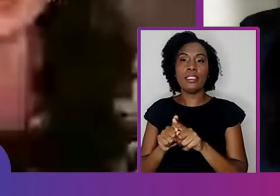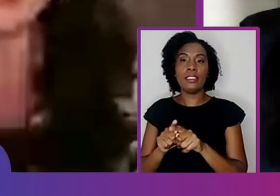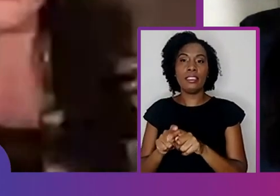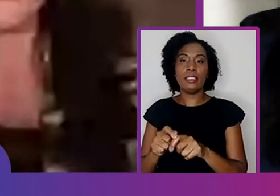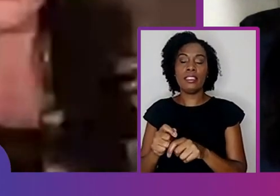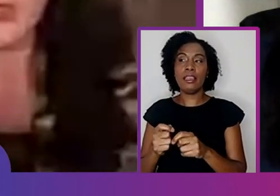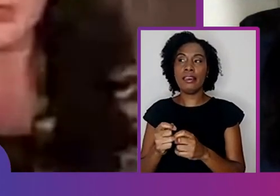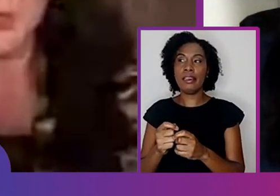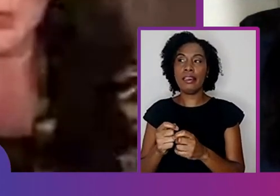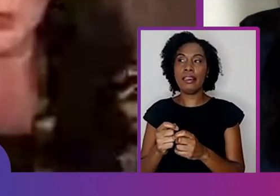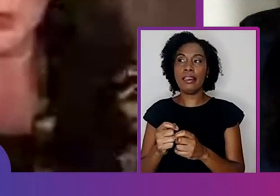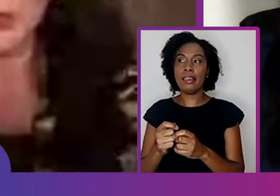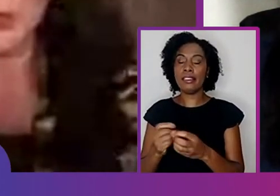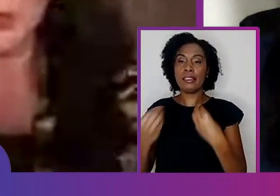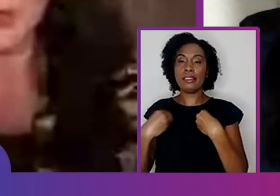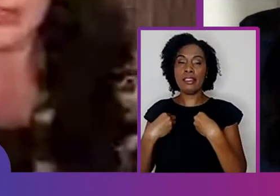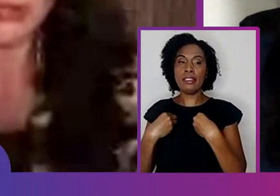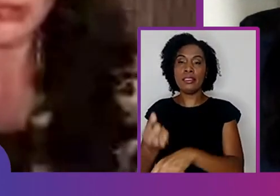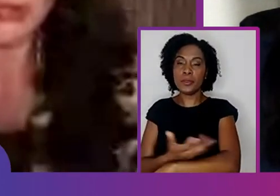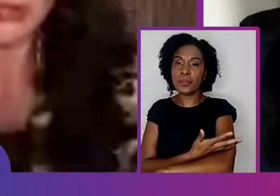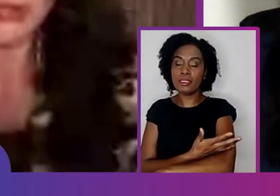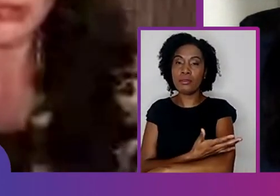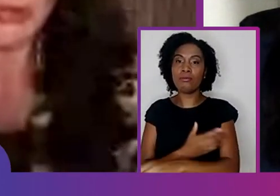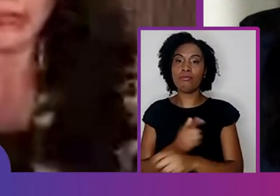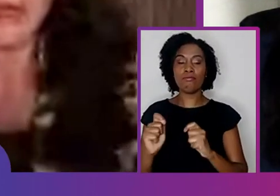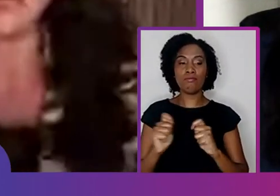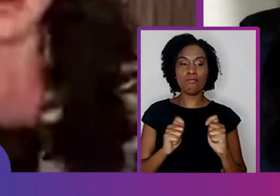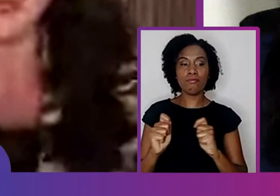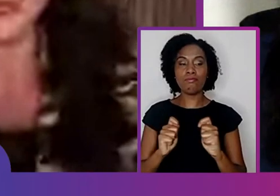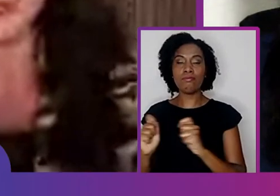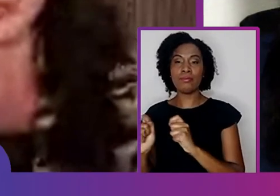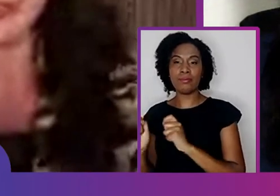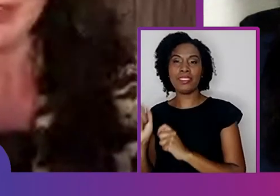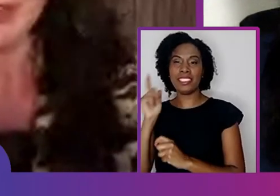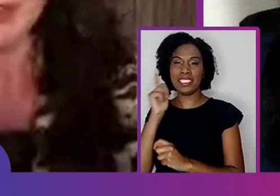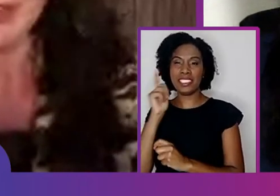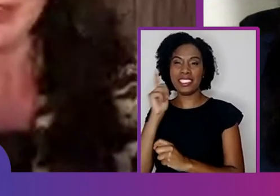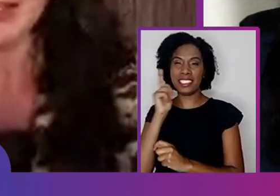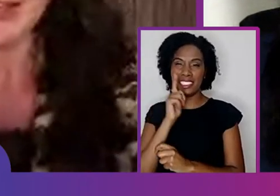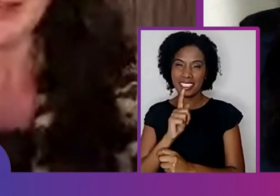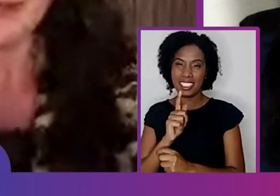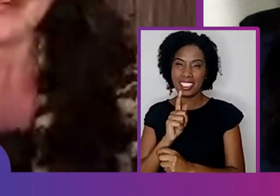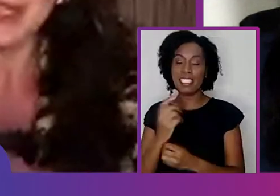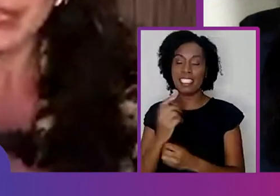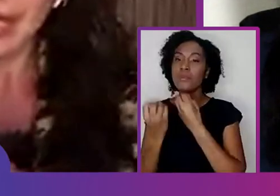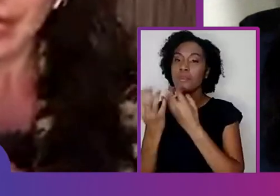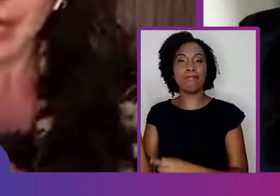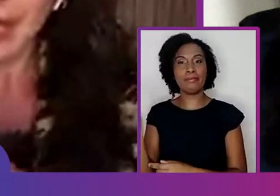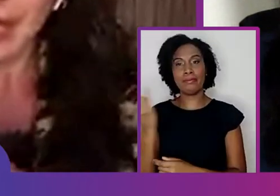emoção tome conta de nós nesse momento. Informação é sempre muito importante.